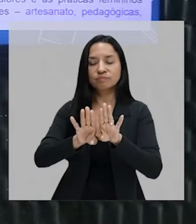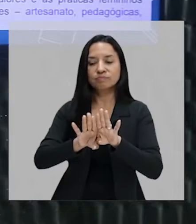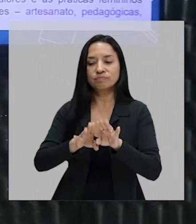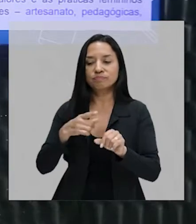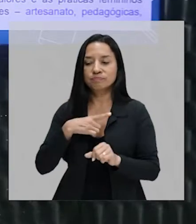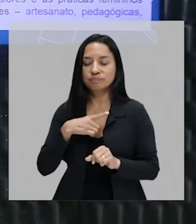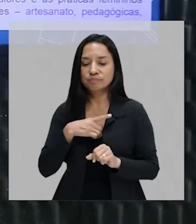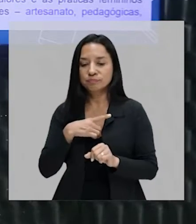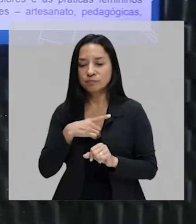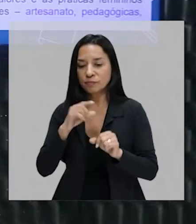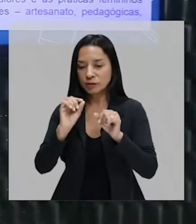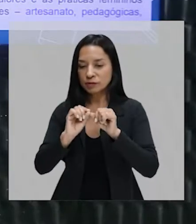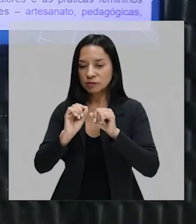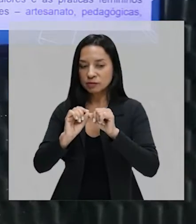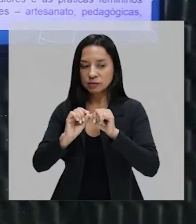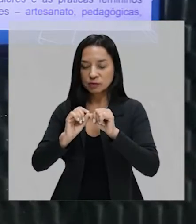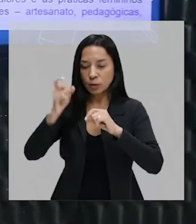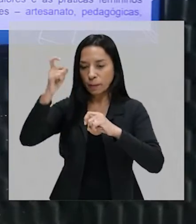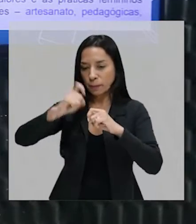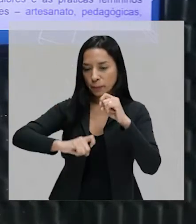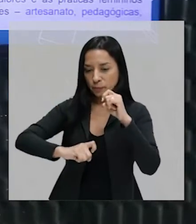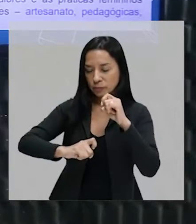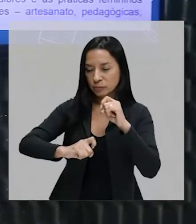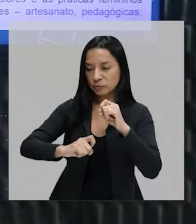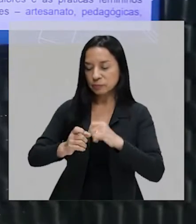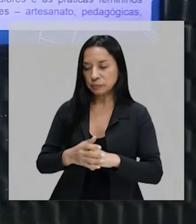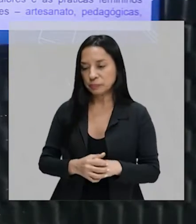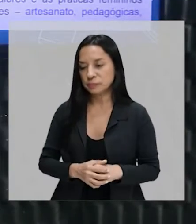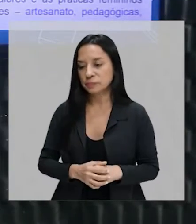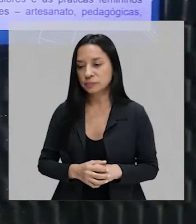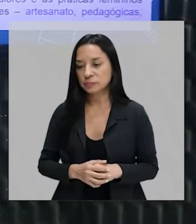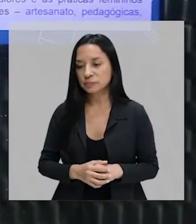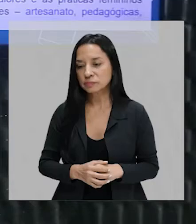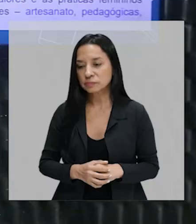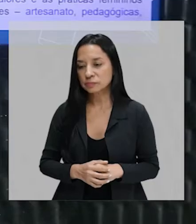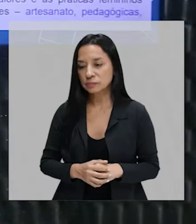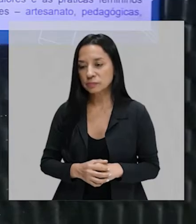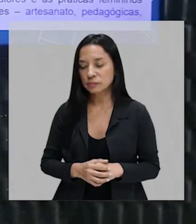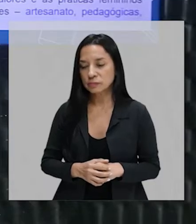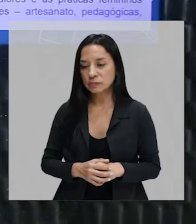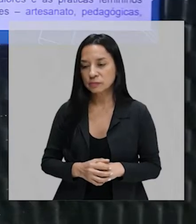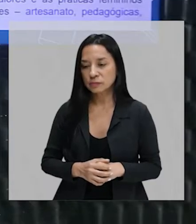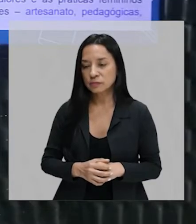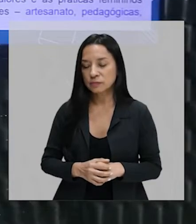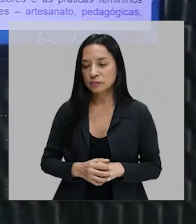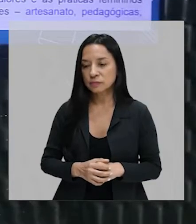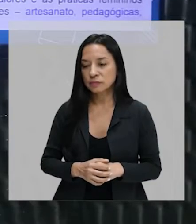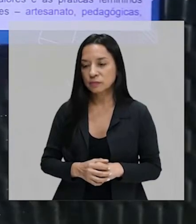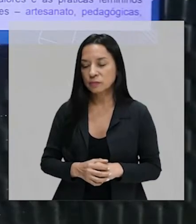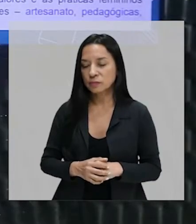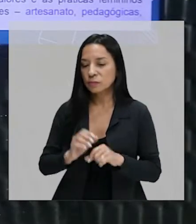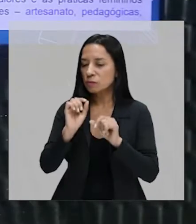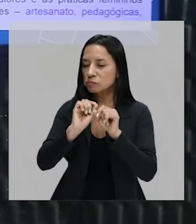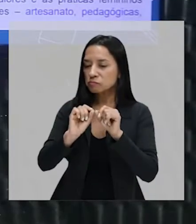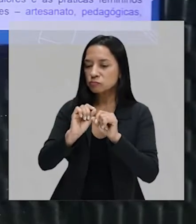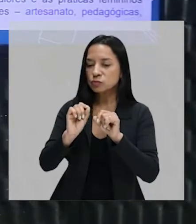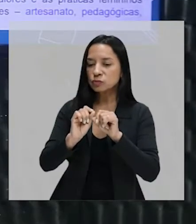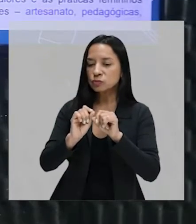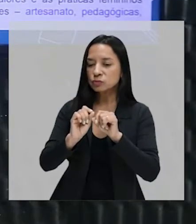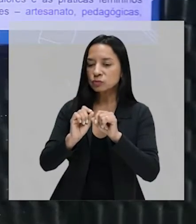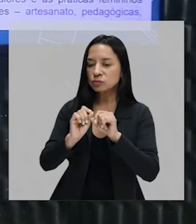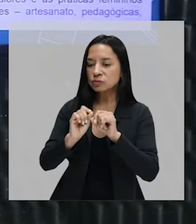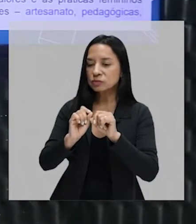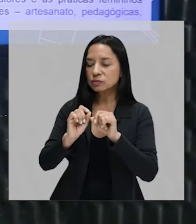o exercício também as funções de reproduzir e a funções basicamente